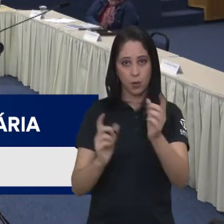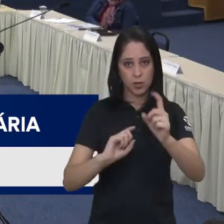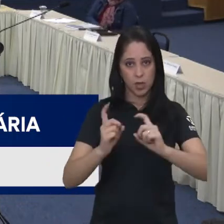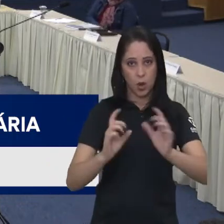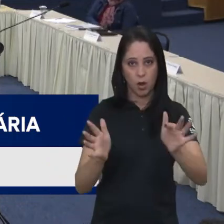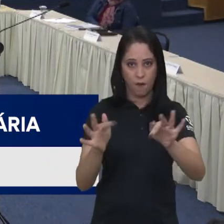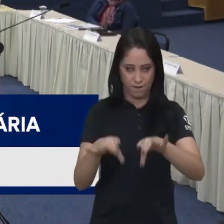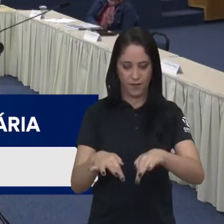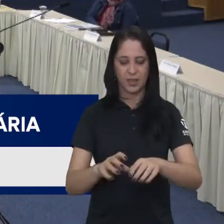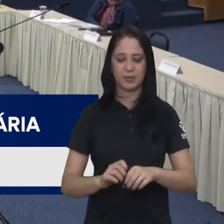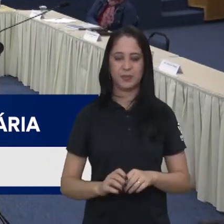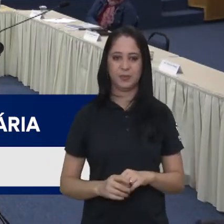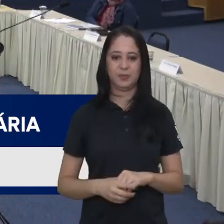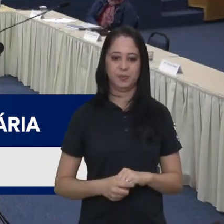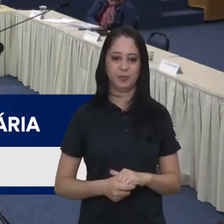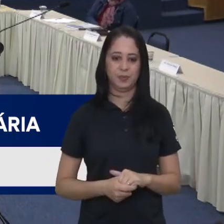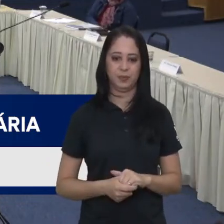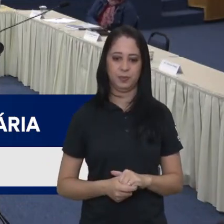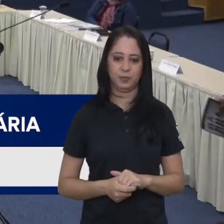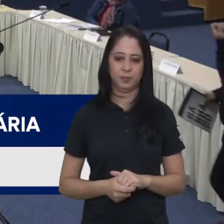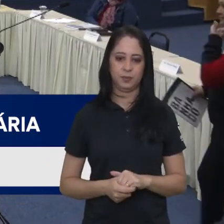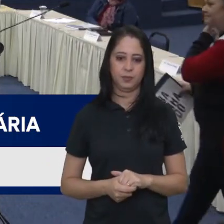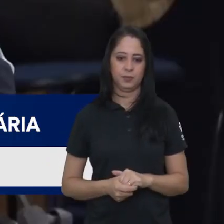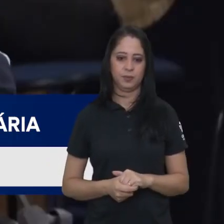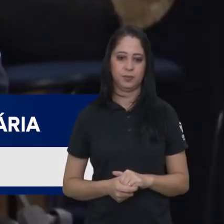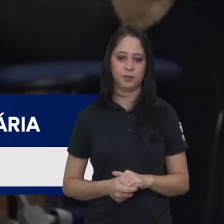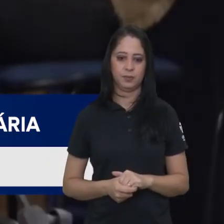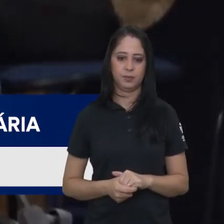a gente encerra a sessão e fica à disposição de vocês. Por favor.